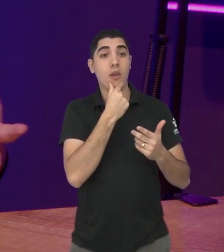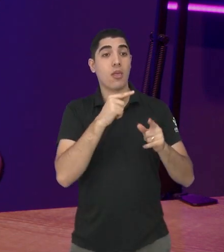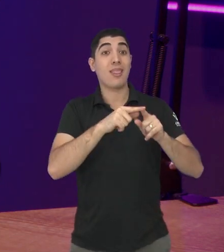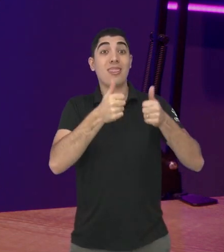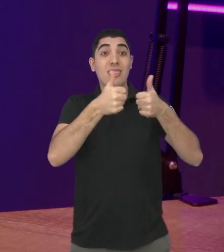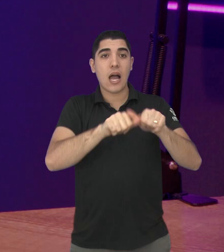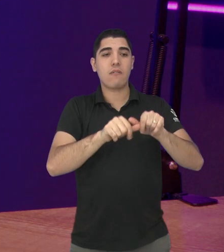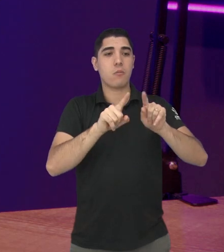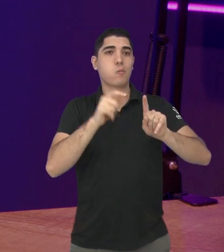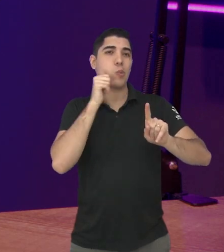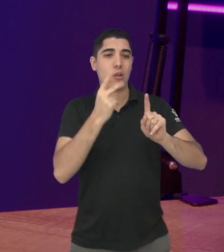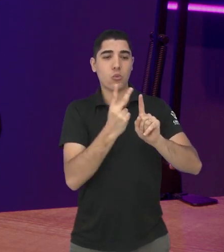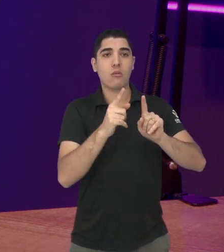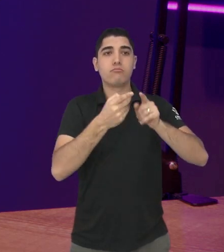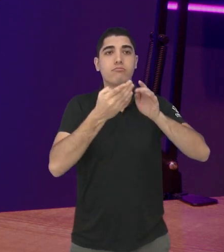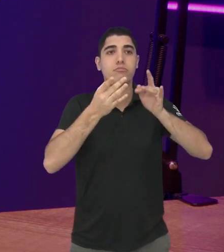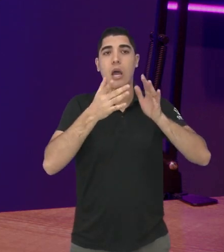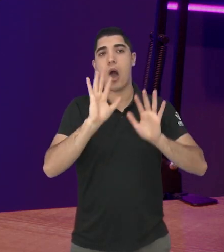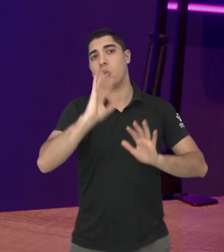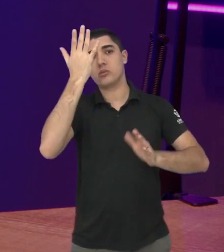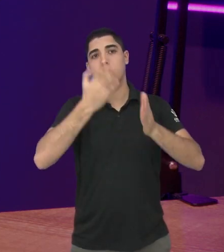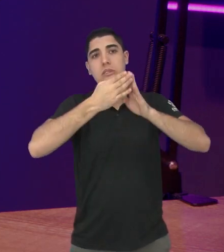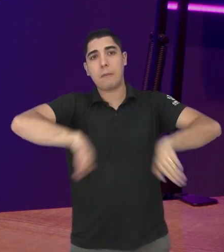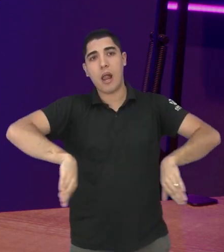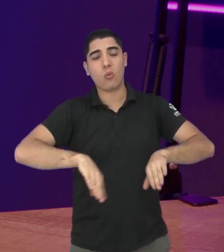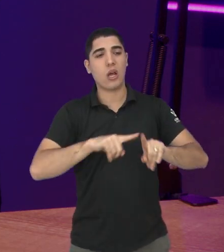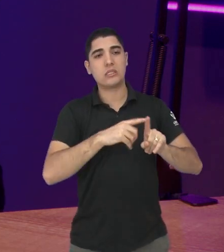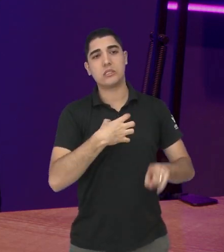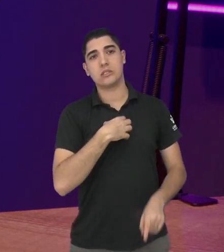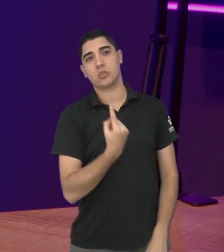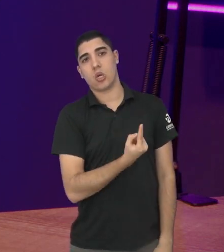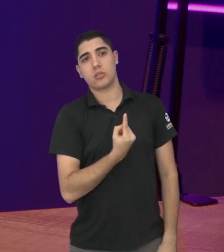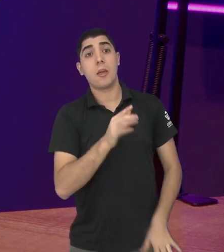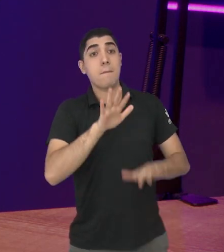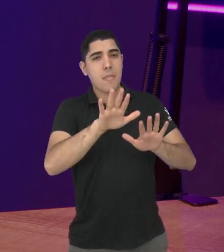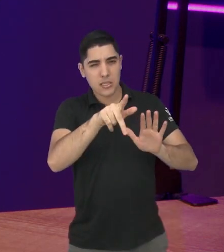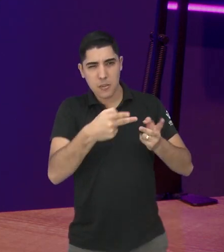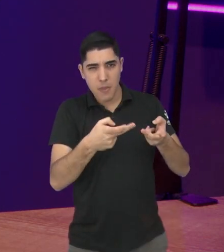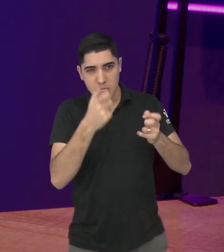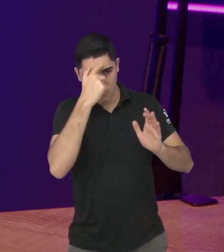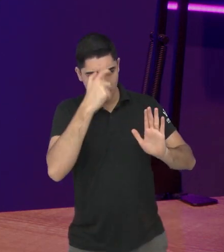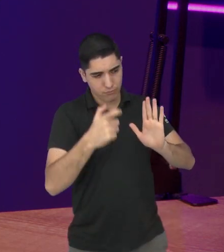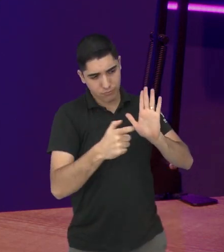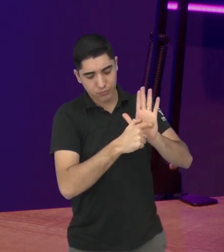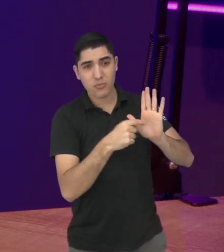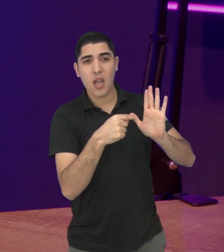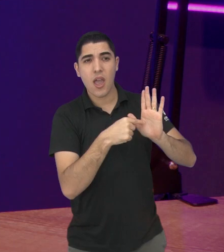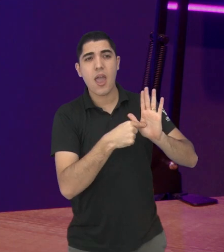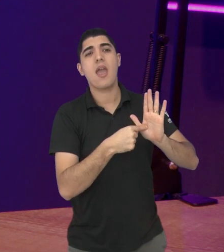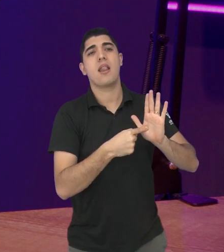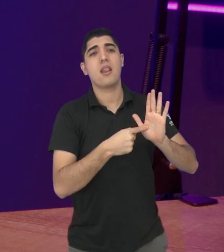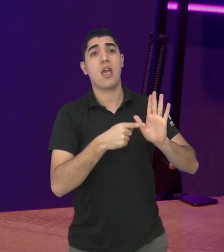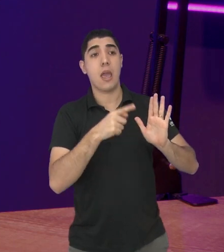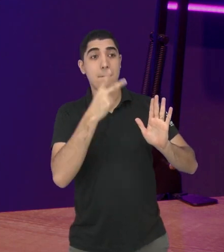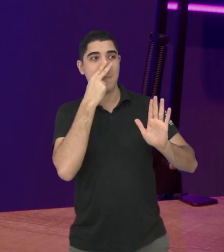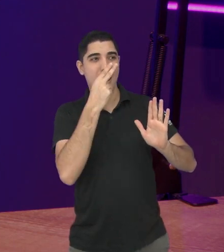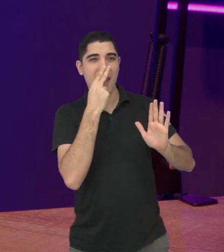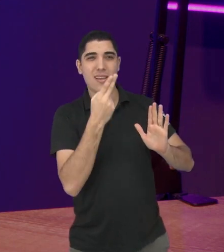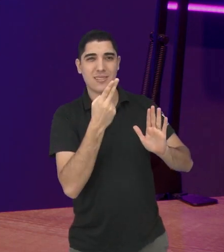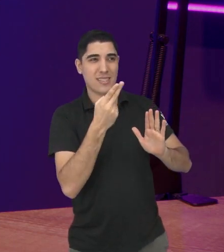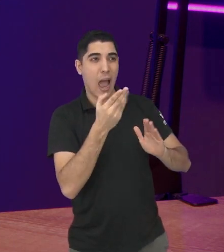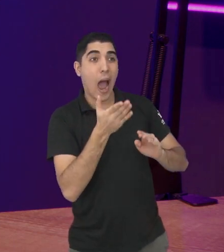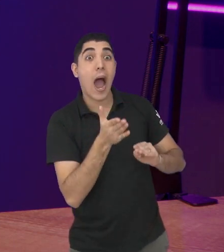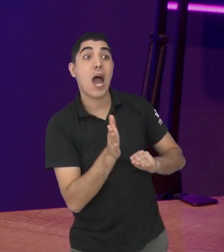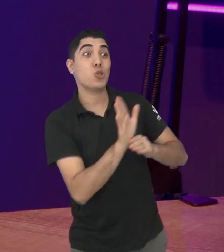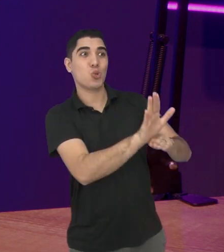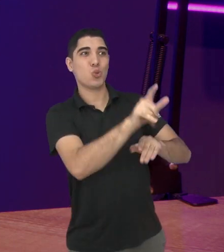solitárias. E só que durante a história a gente vai percebendo que a inteligência artificial ela não supre as necessidades dos seres